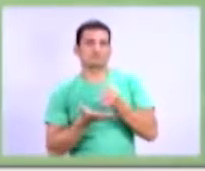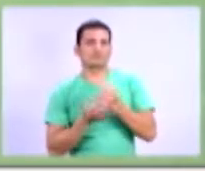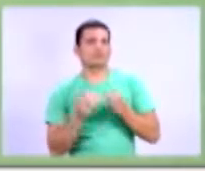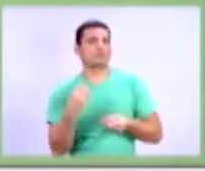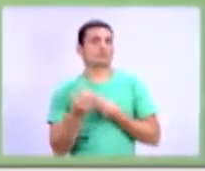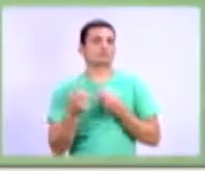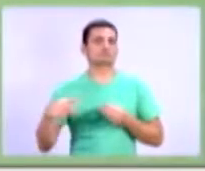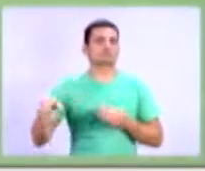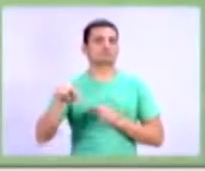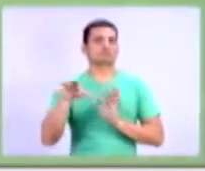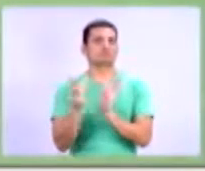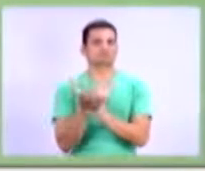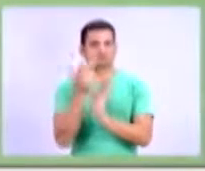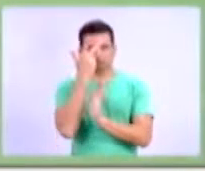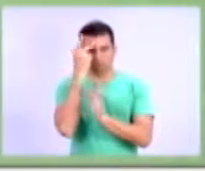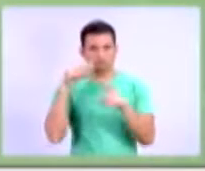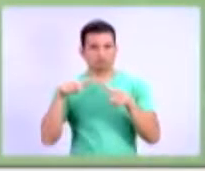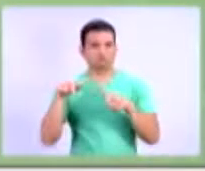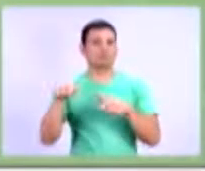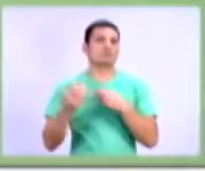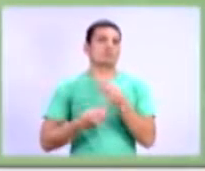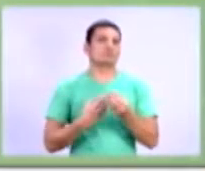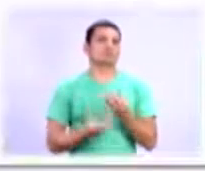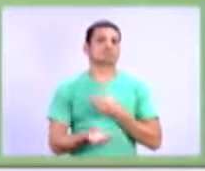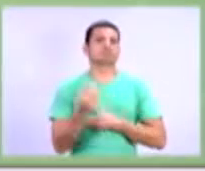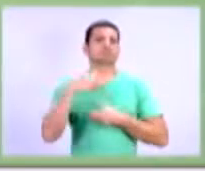pelas pessoas que fazem parte dessa empresa.